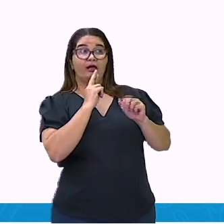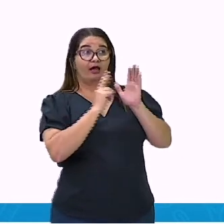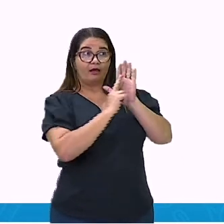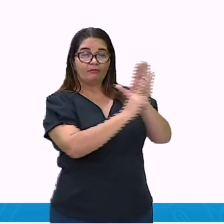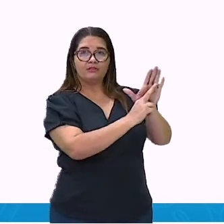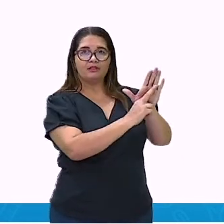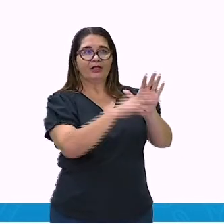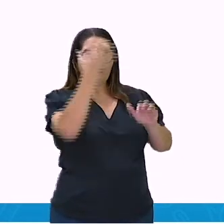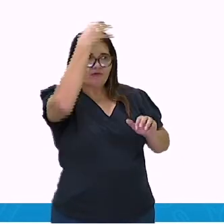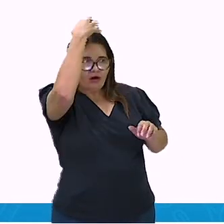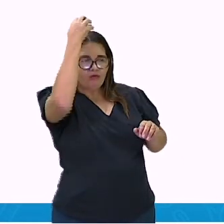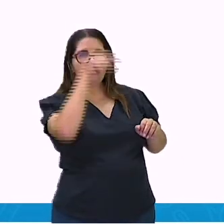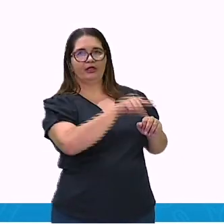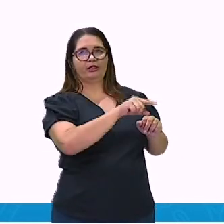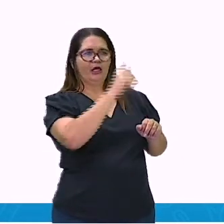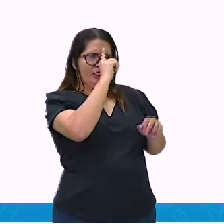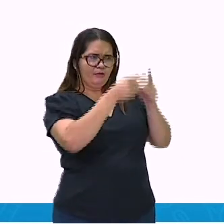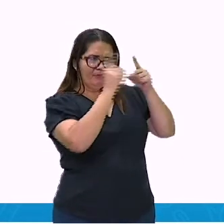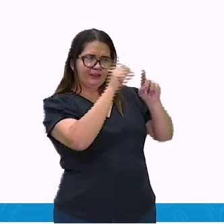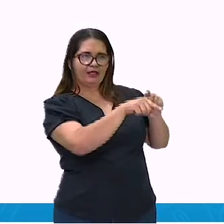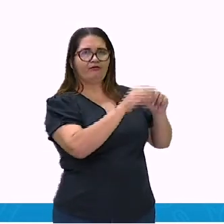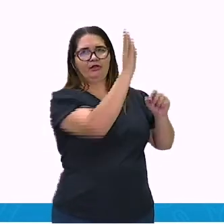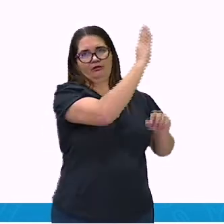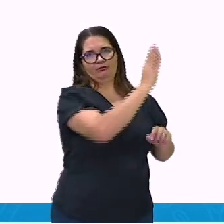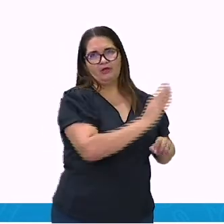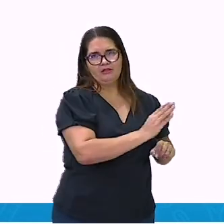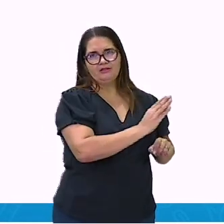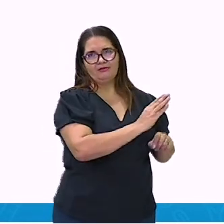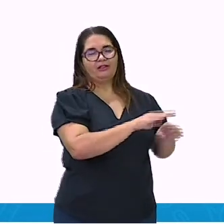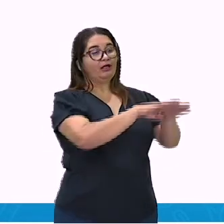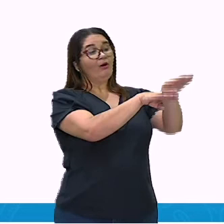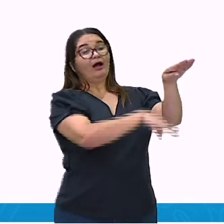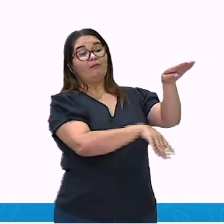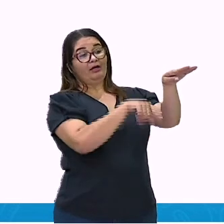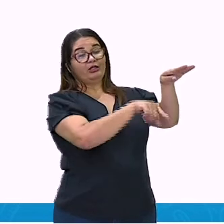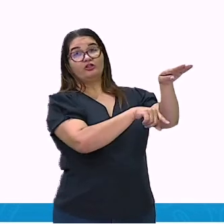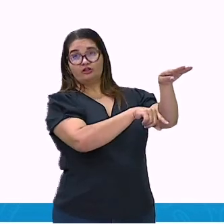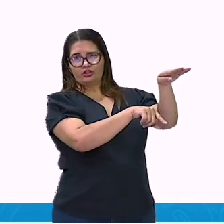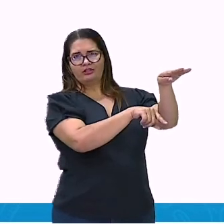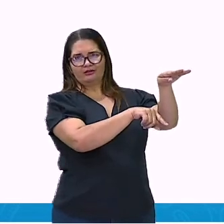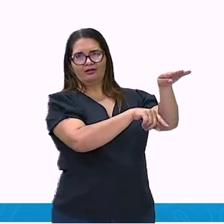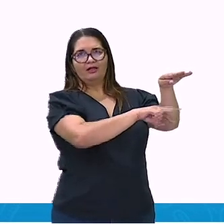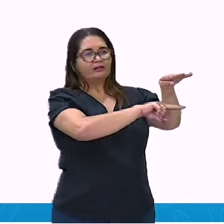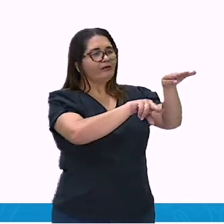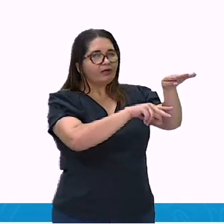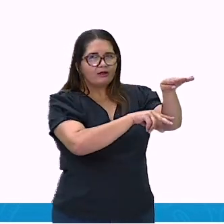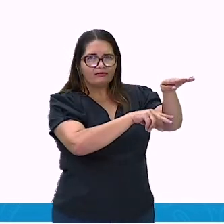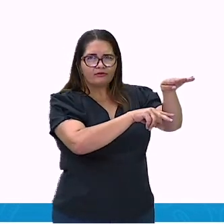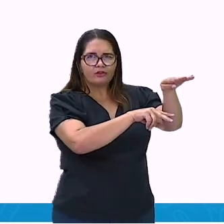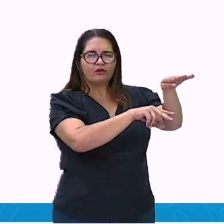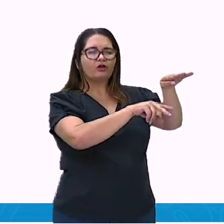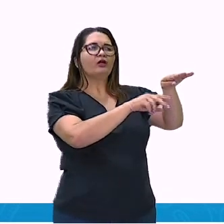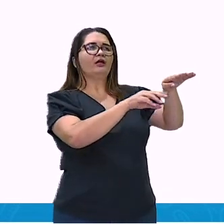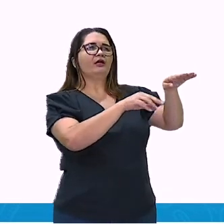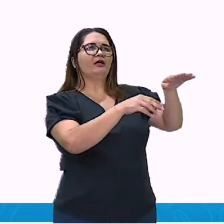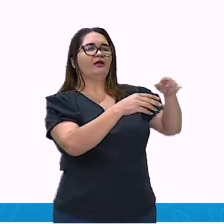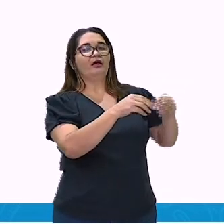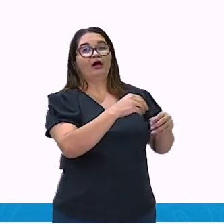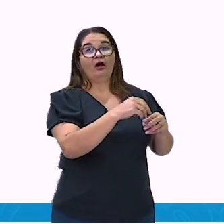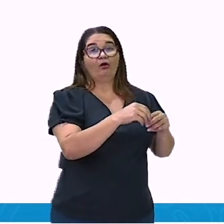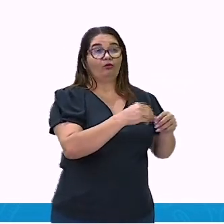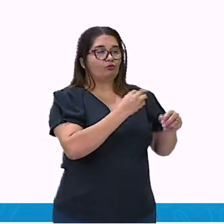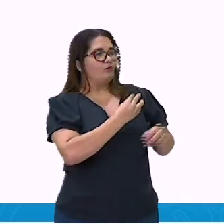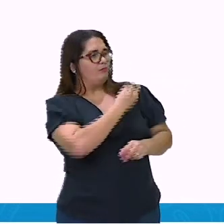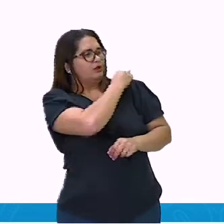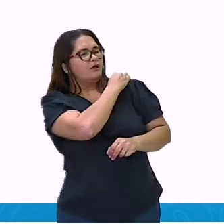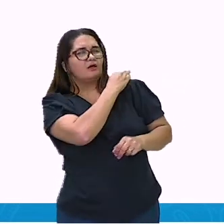reportava diretamente ao rei. E abaixo do governador geral, nós temos as subdivisões, ouvidor-mor,